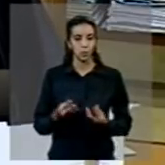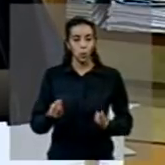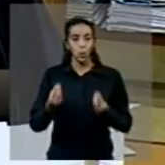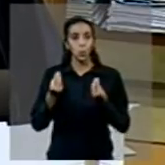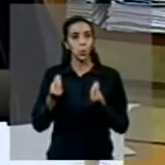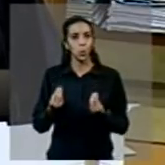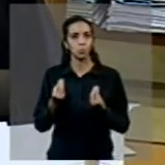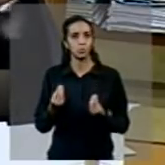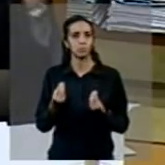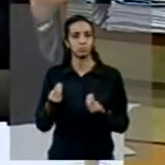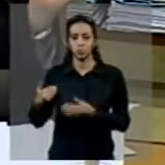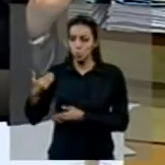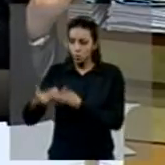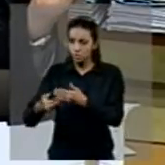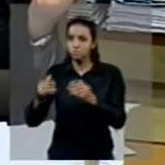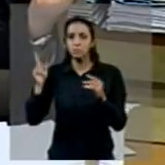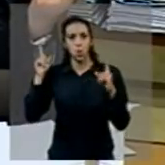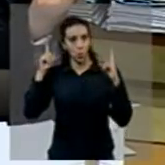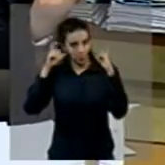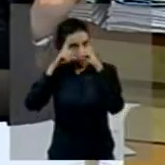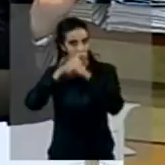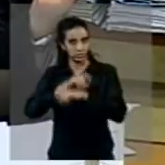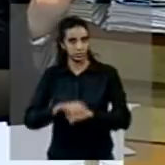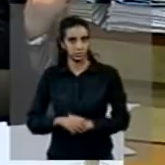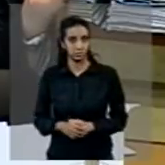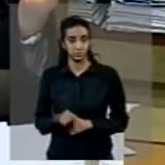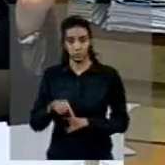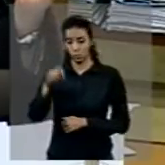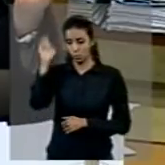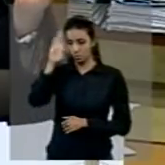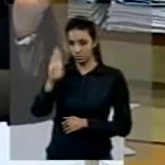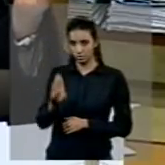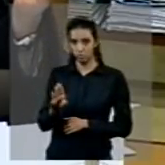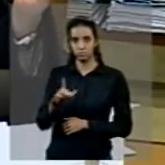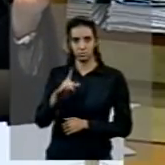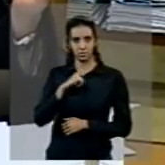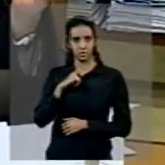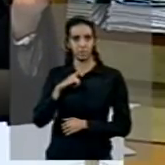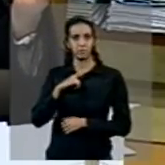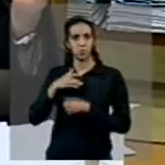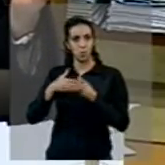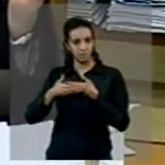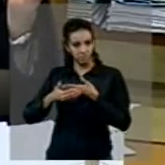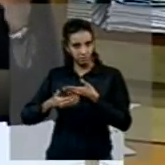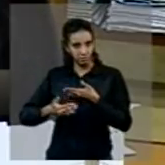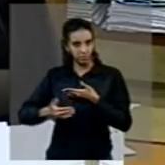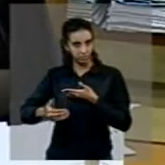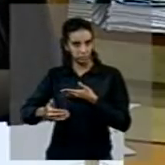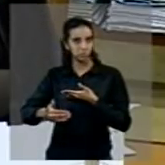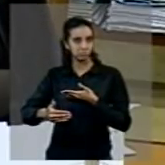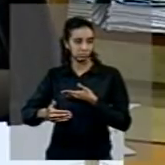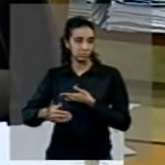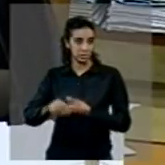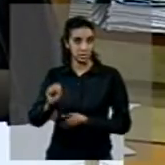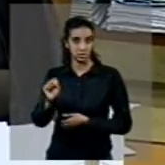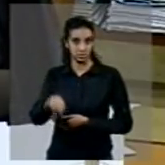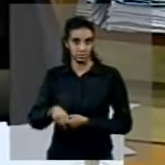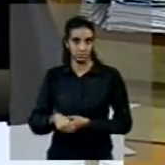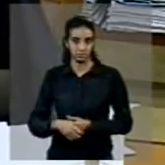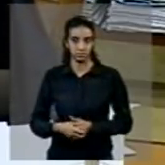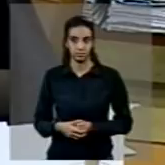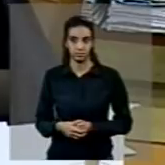esse processo. Na verdade, o Brasil logrou um avanço significativo com